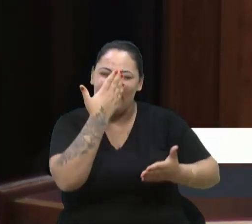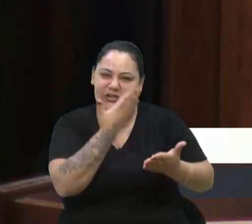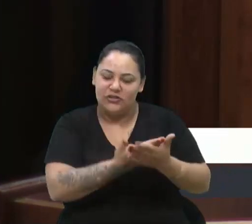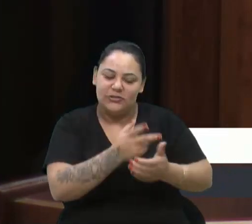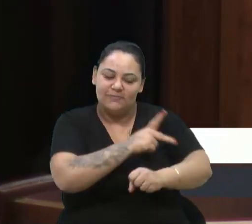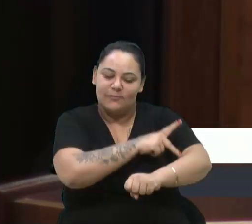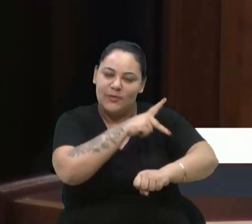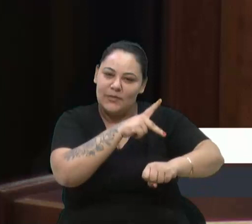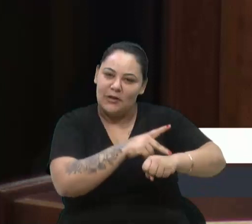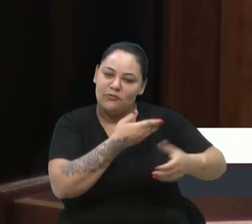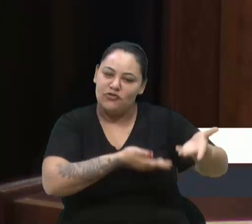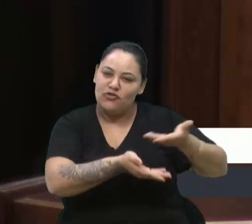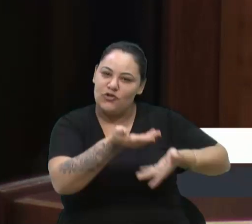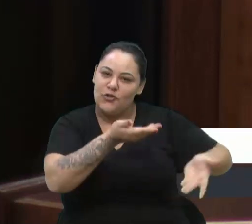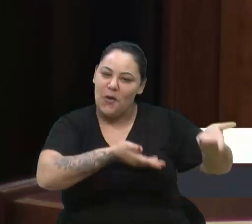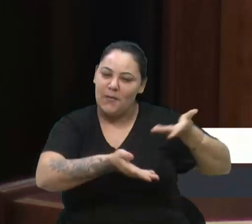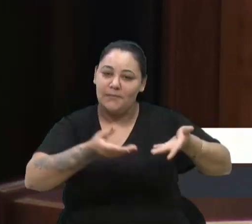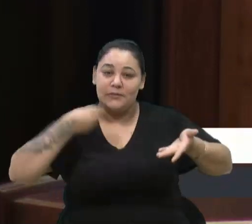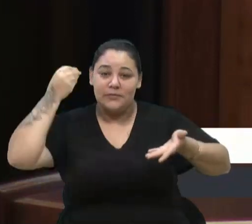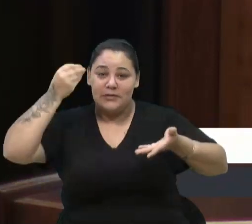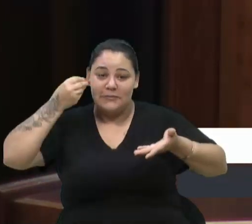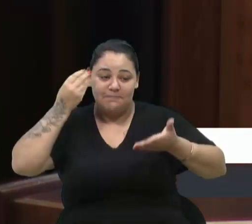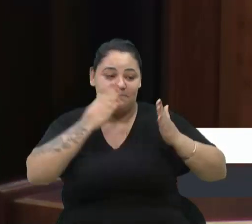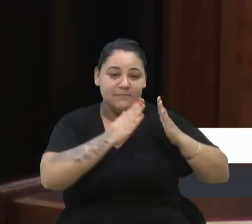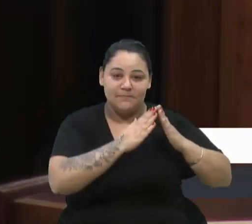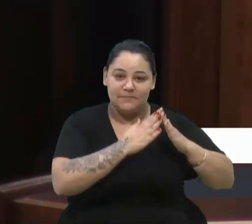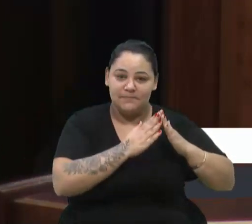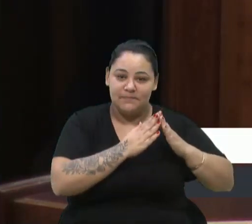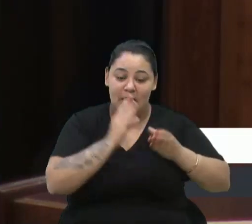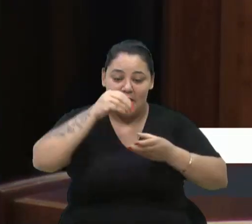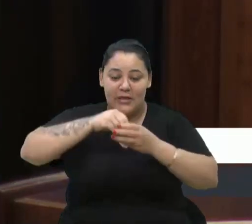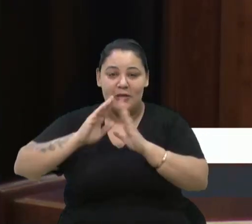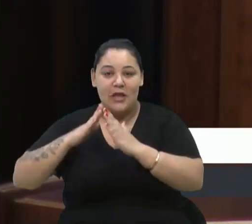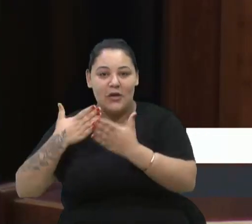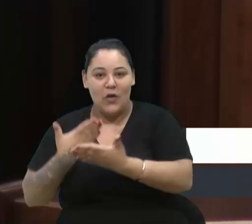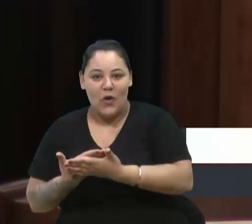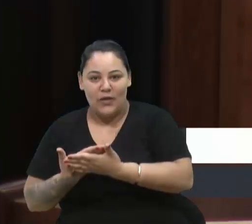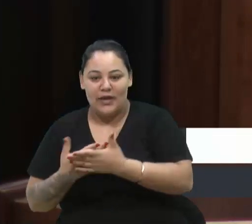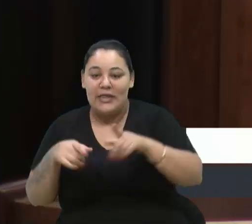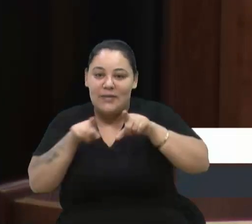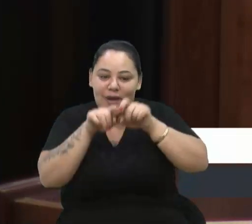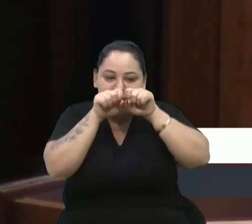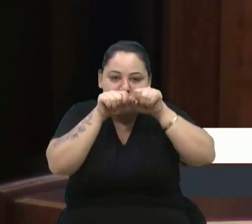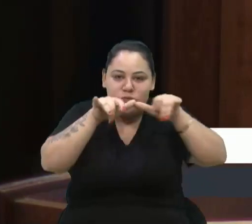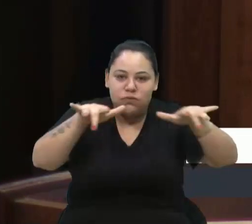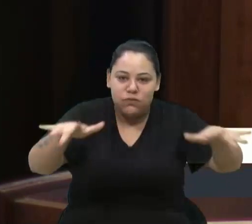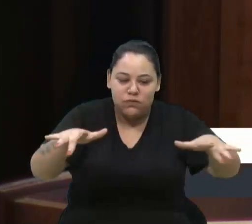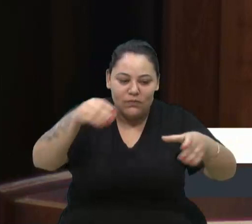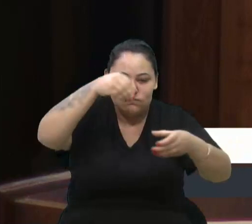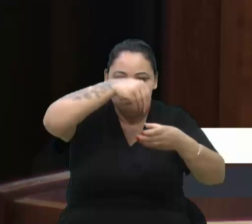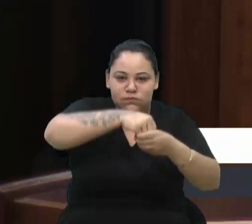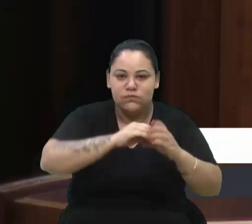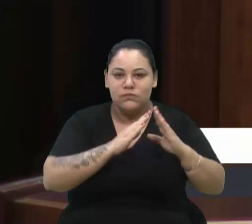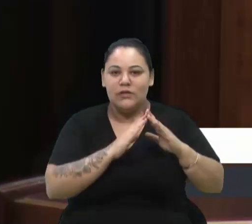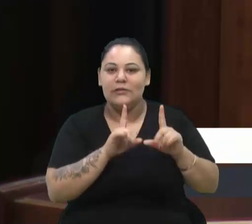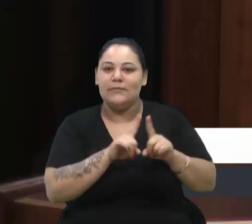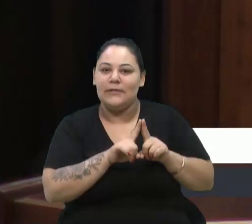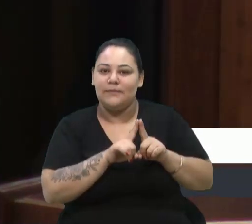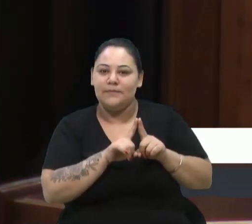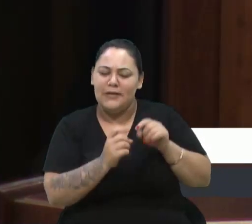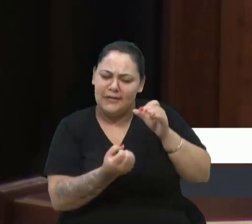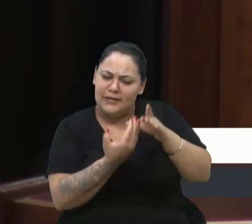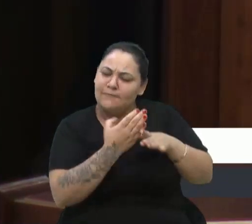possibilita aproveitar as experiências de casa na escola e levar o que aprendemos para os nossos propriedades formando